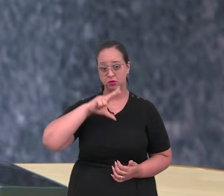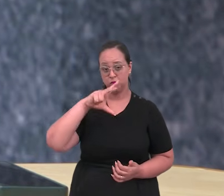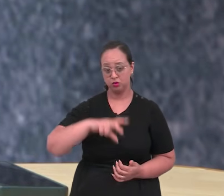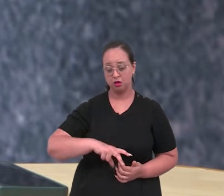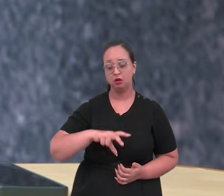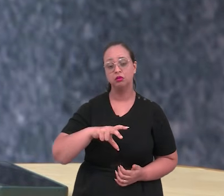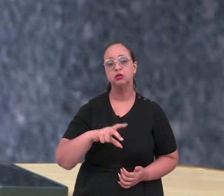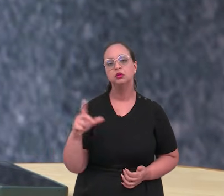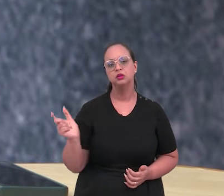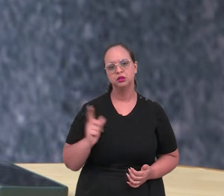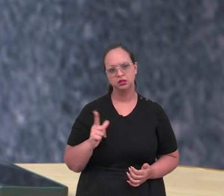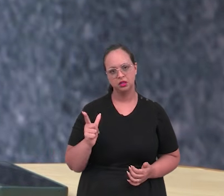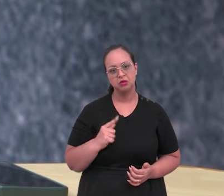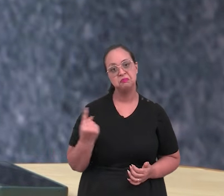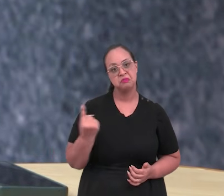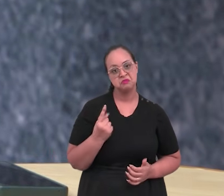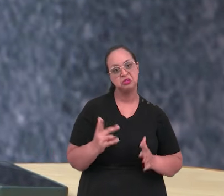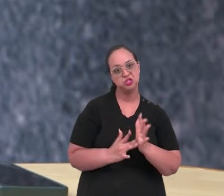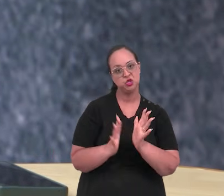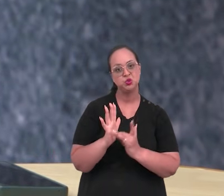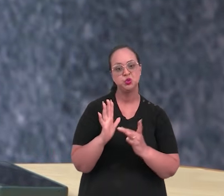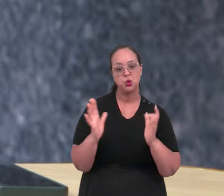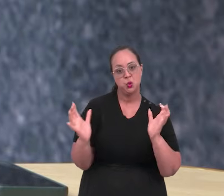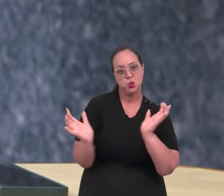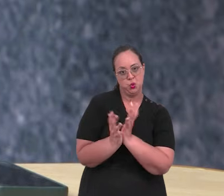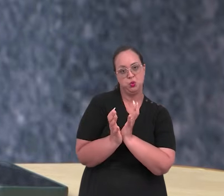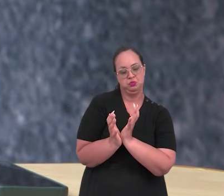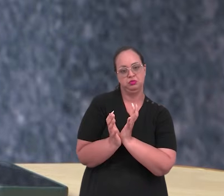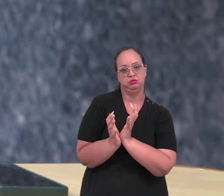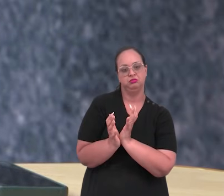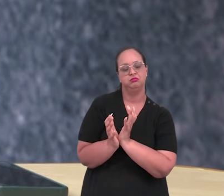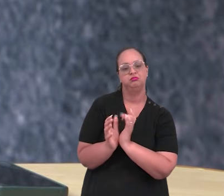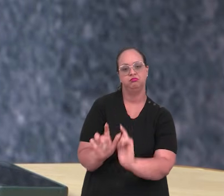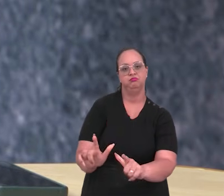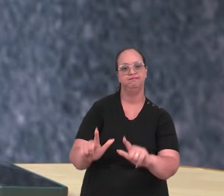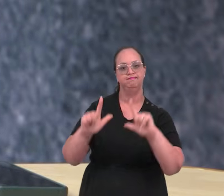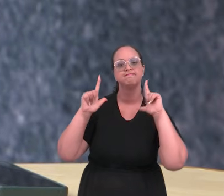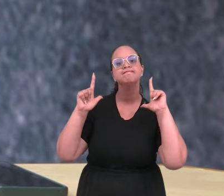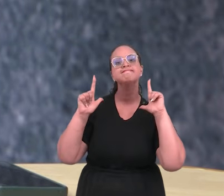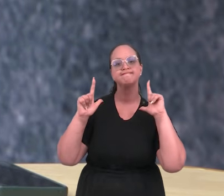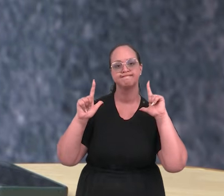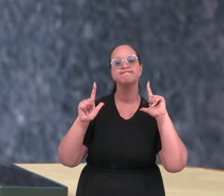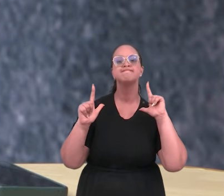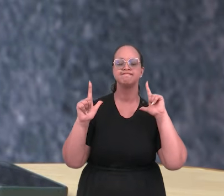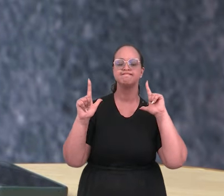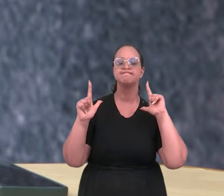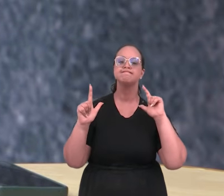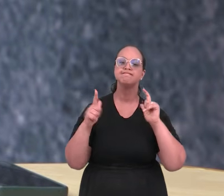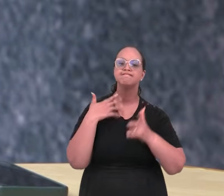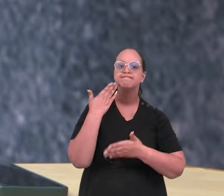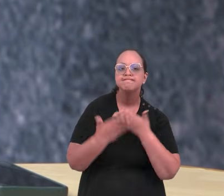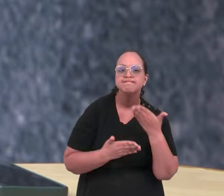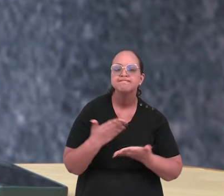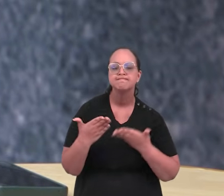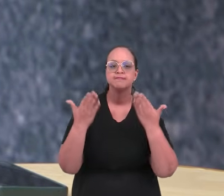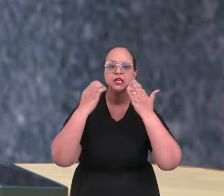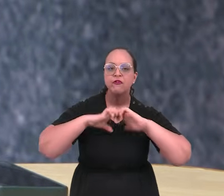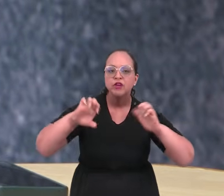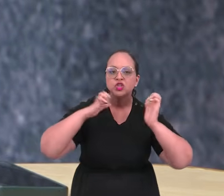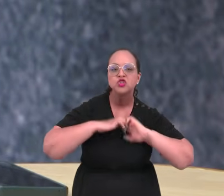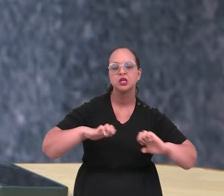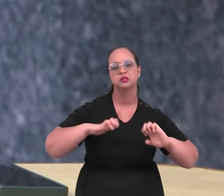confessavam eram os jesuítas. Eles vão ter, de fato, essa atuação principalmente visando